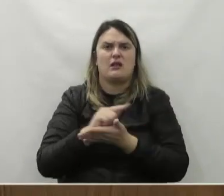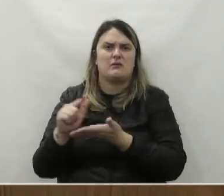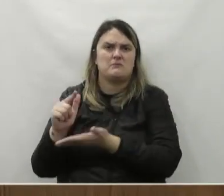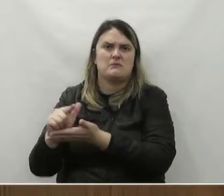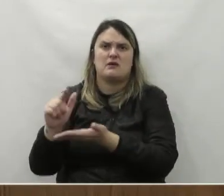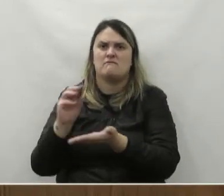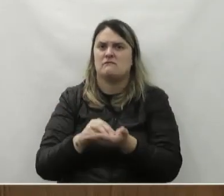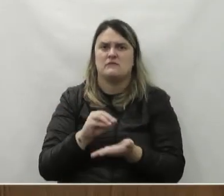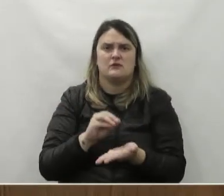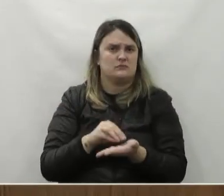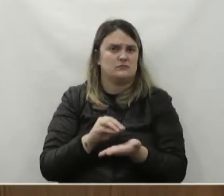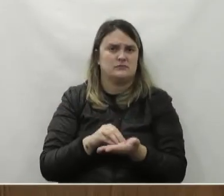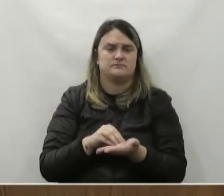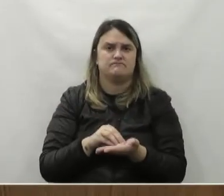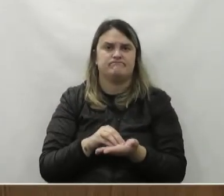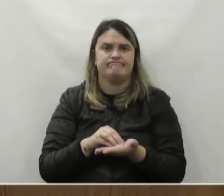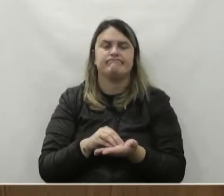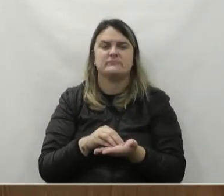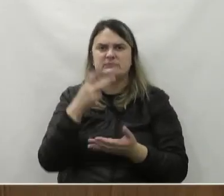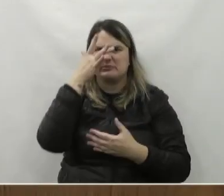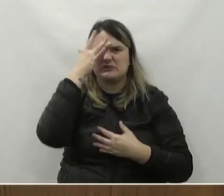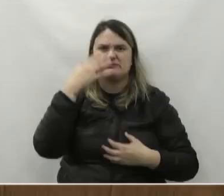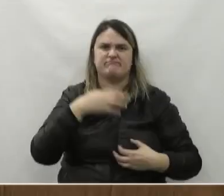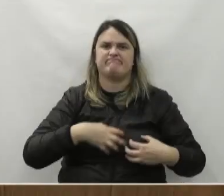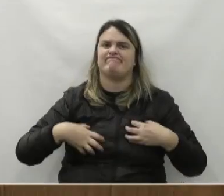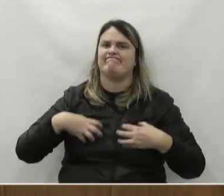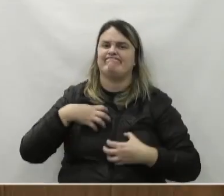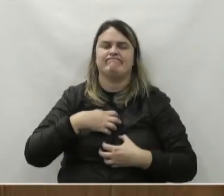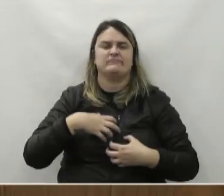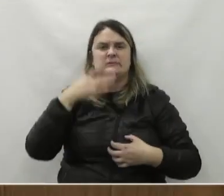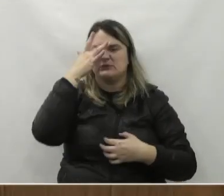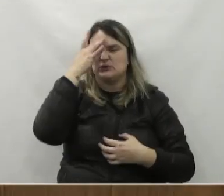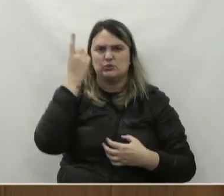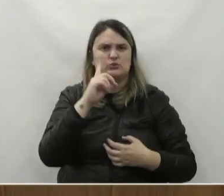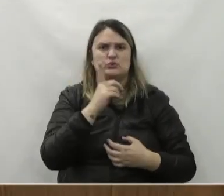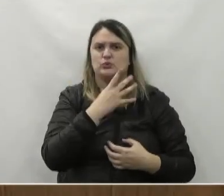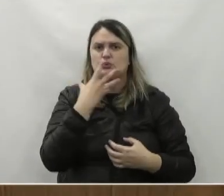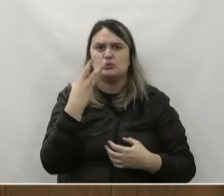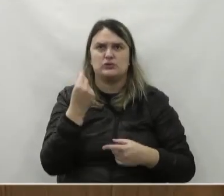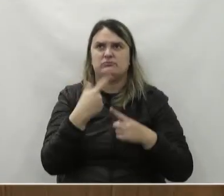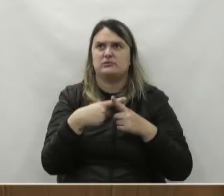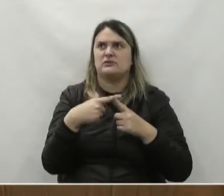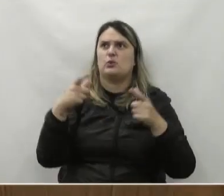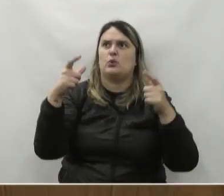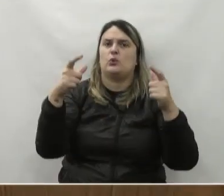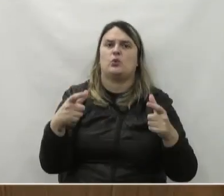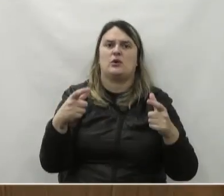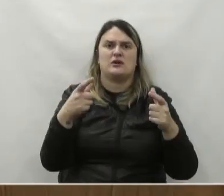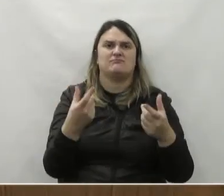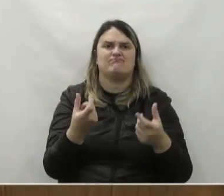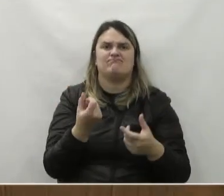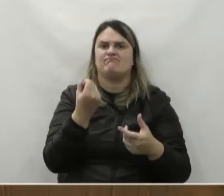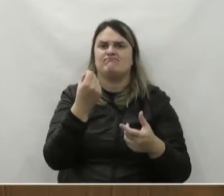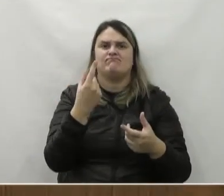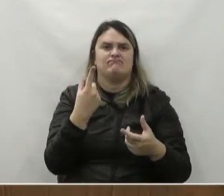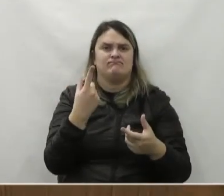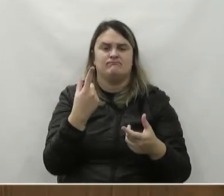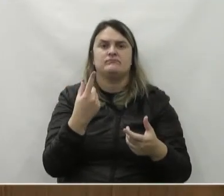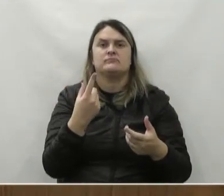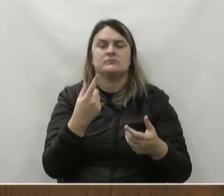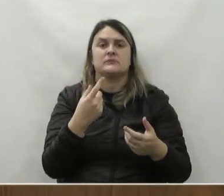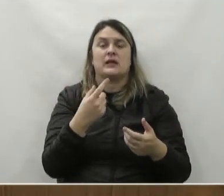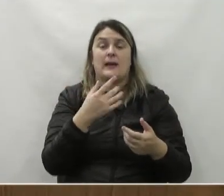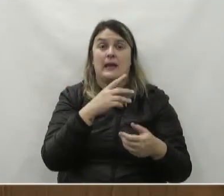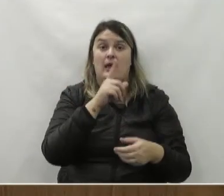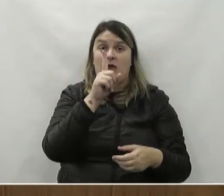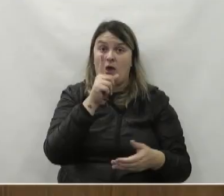externa, tem gerado desconforto e insatisfação entre os cidadãos que frequentam o espaço. É dever do